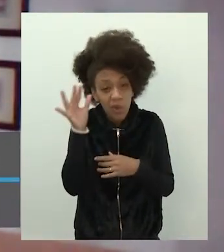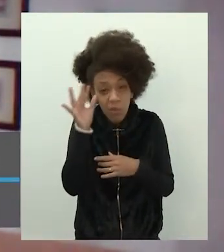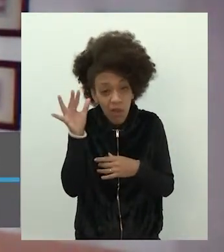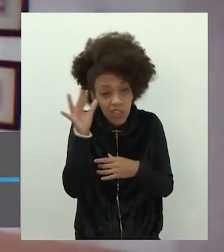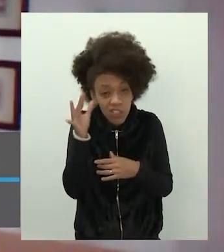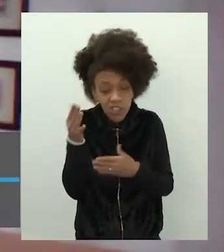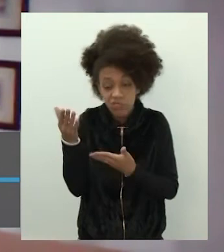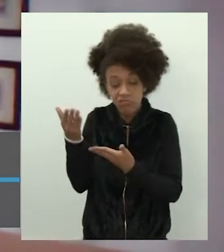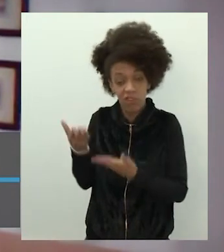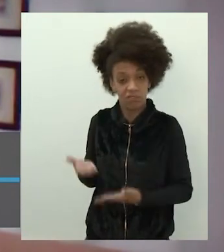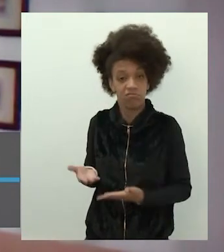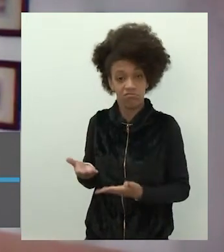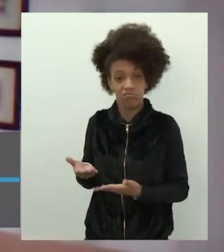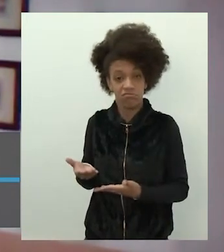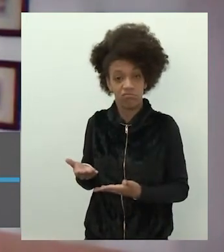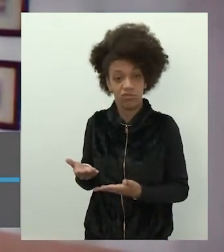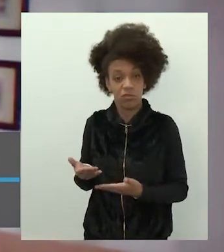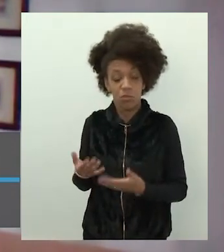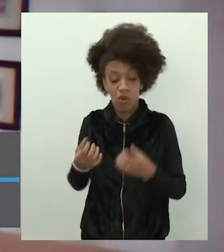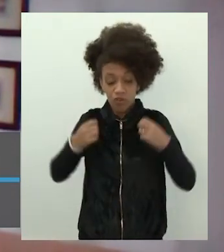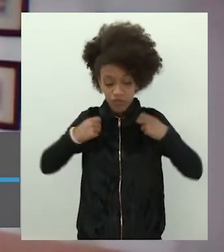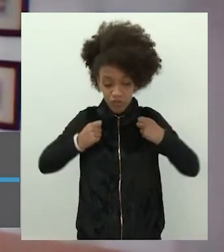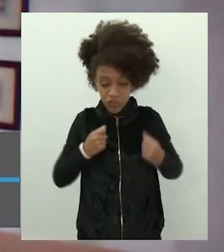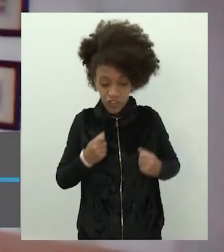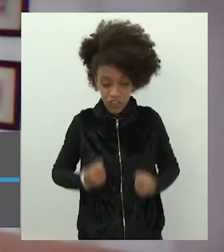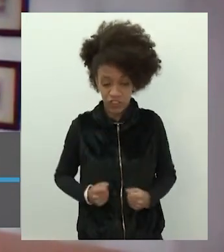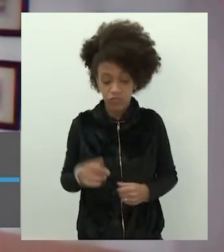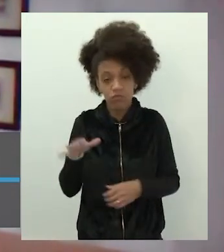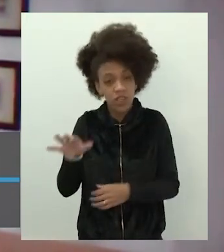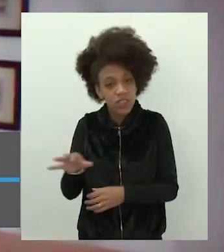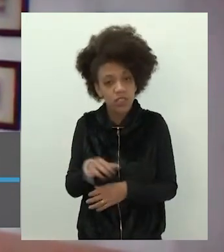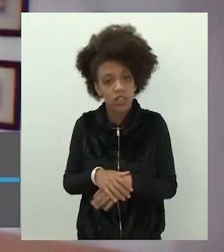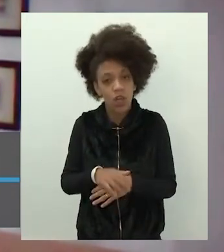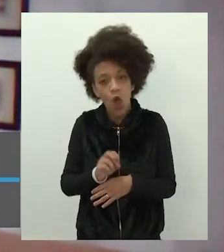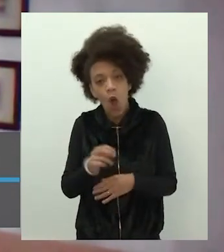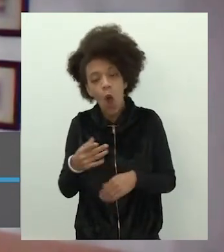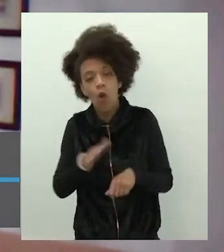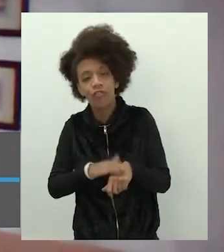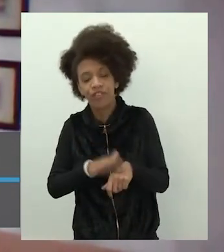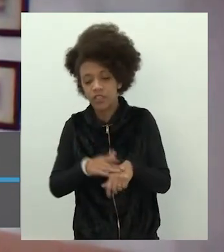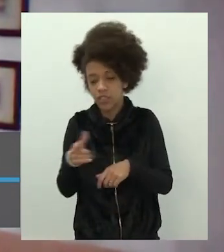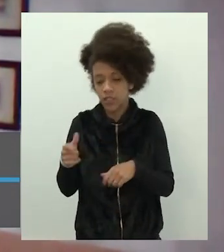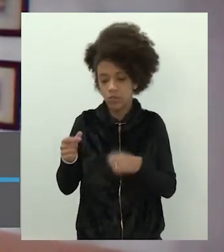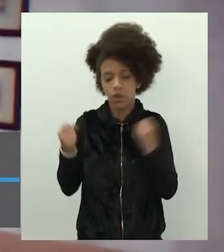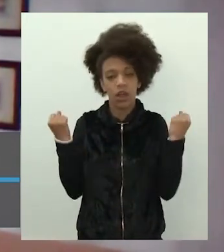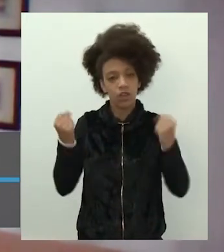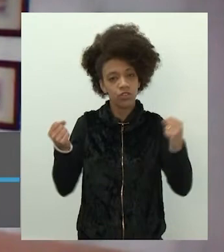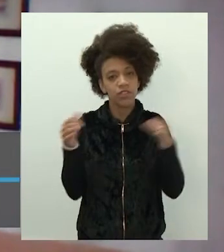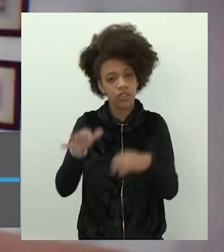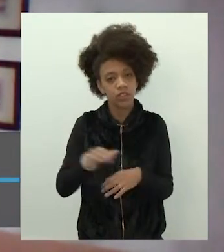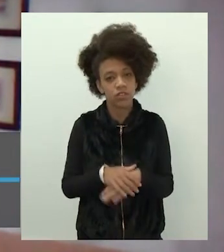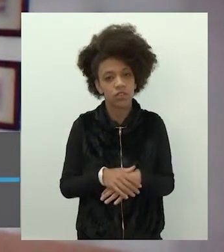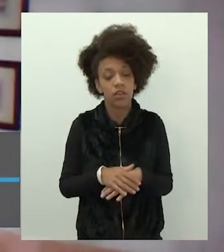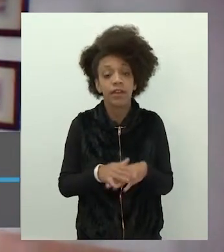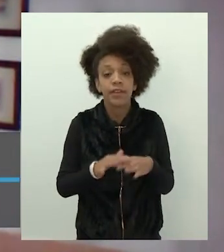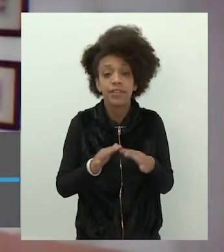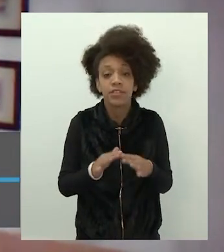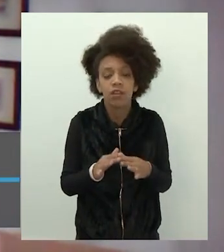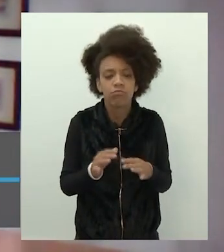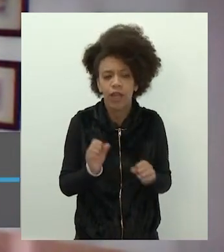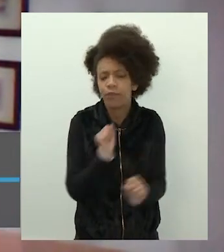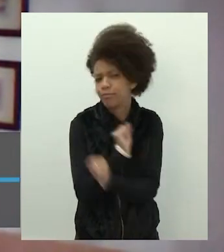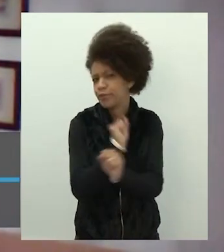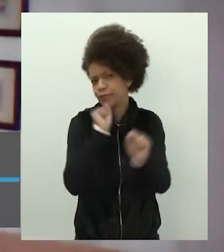desta forma, vestidas desta forma ou fazendo esse tipo de atividade. Então, eu não vou dar conta